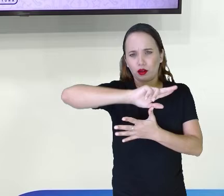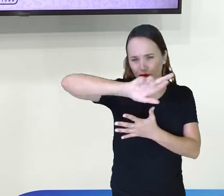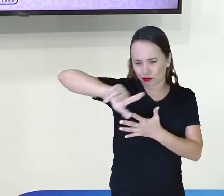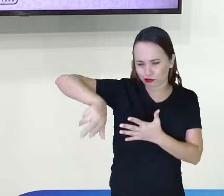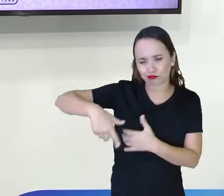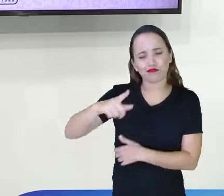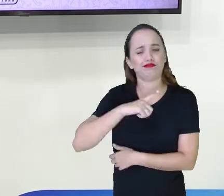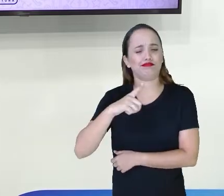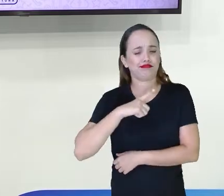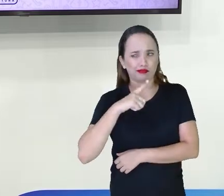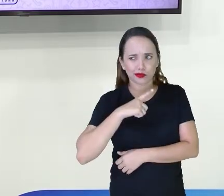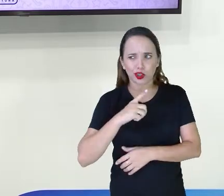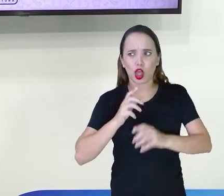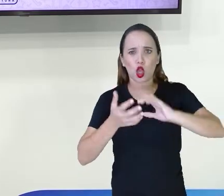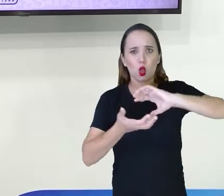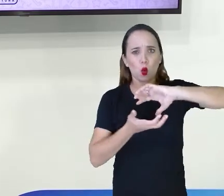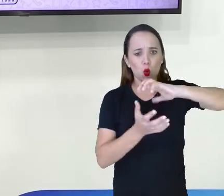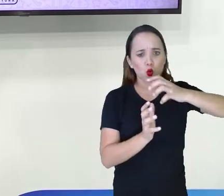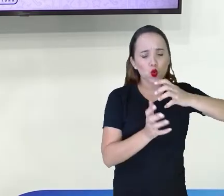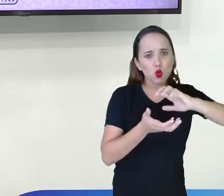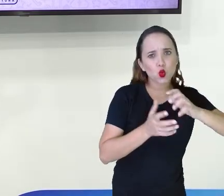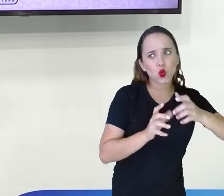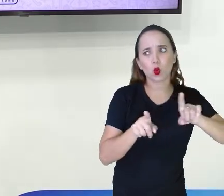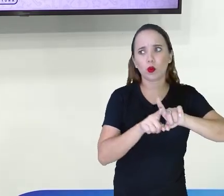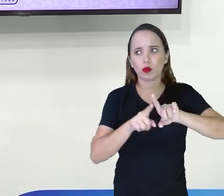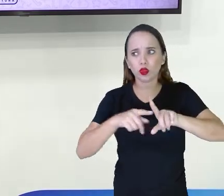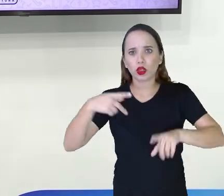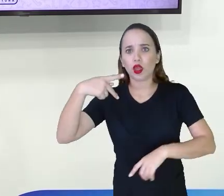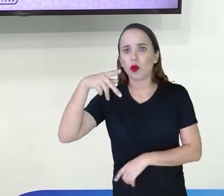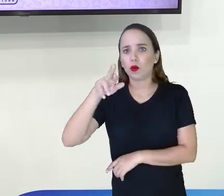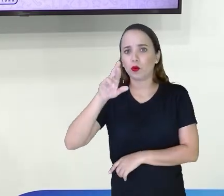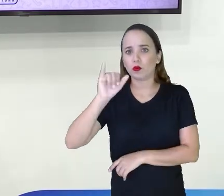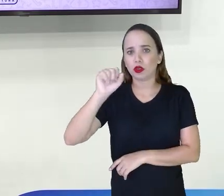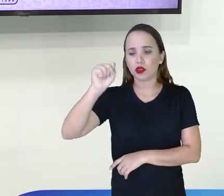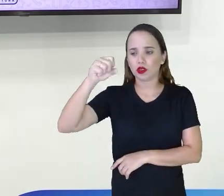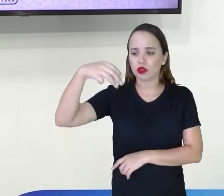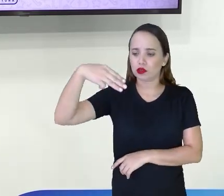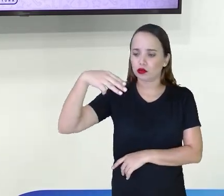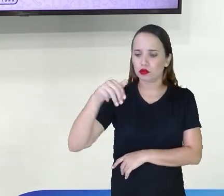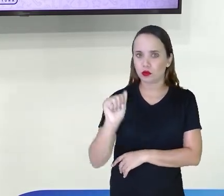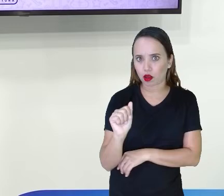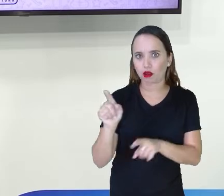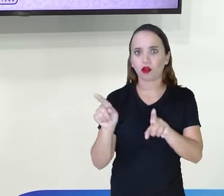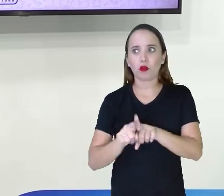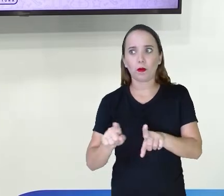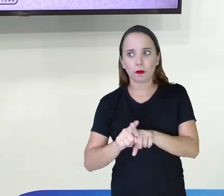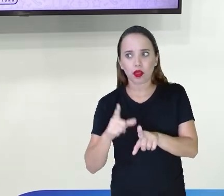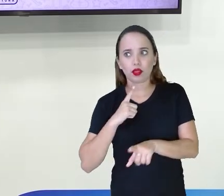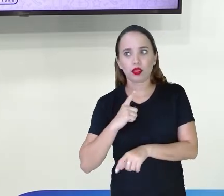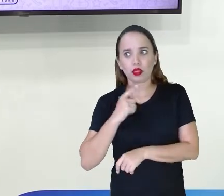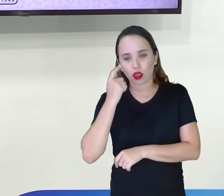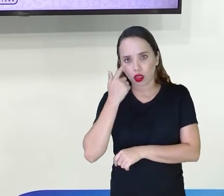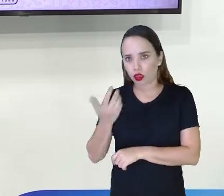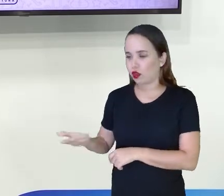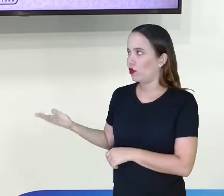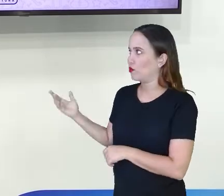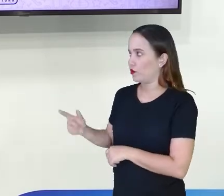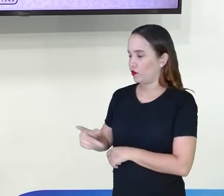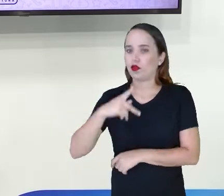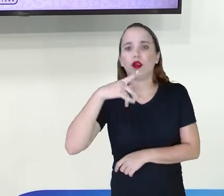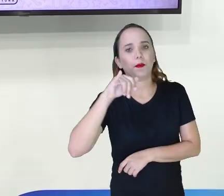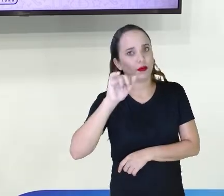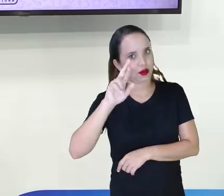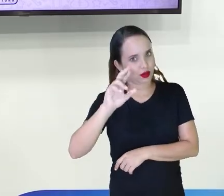tenho o meu cubo, eu tenho o meu prisma. Eu vou ter aqui, claro, a nossa estrela do dia, que é a